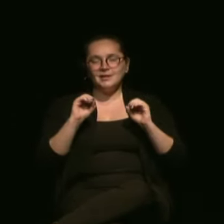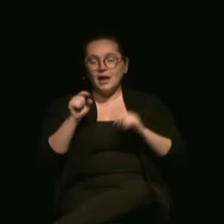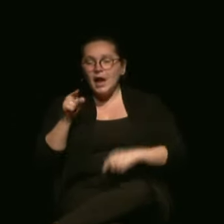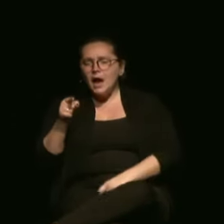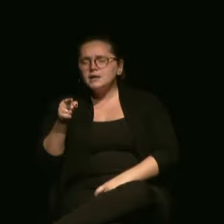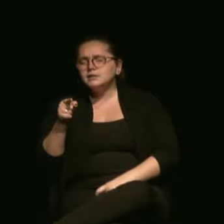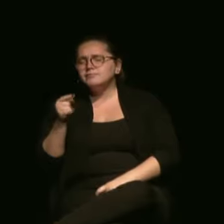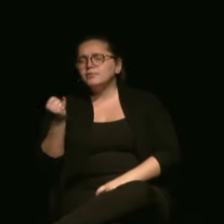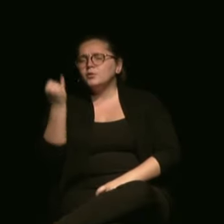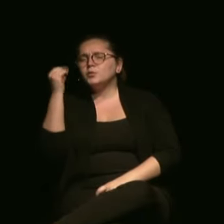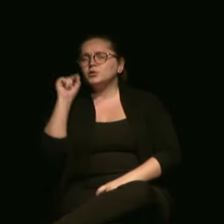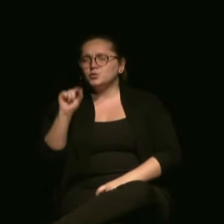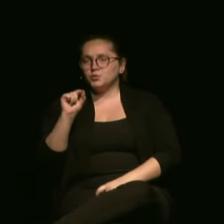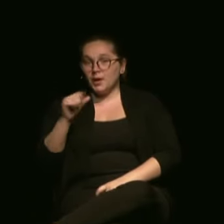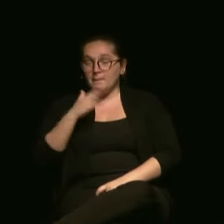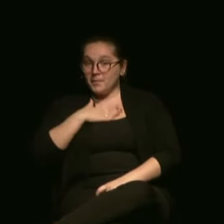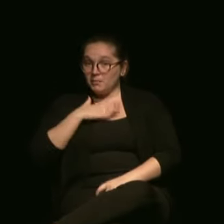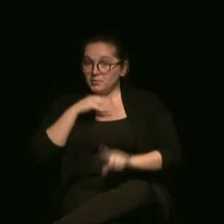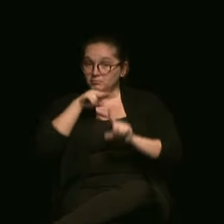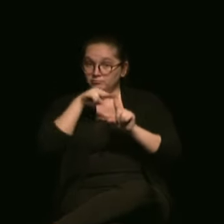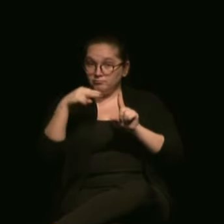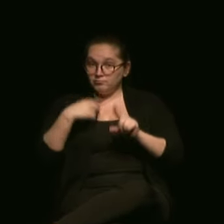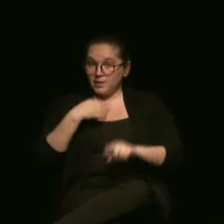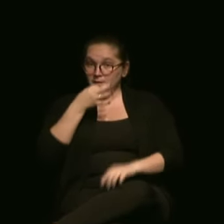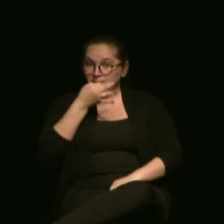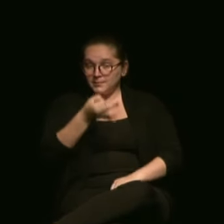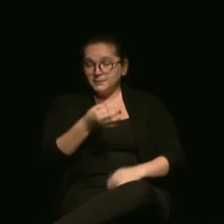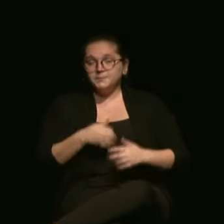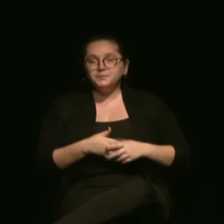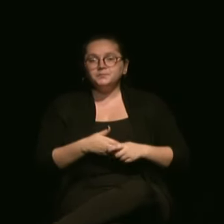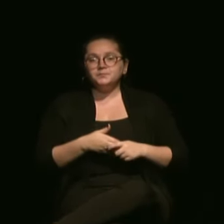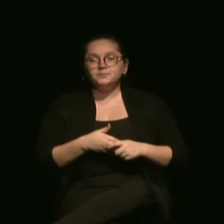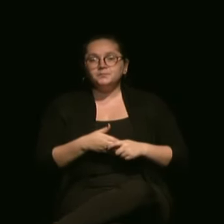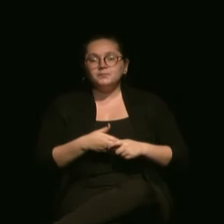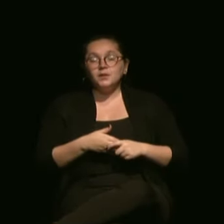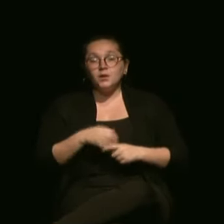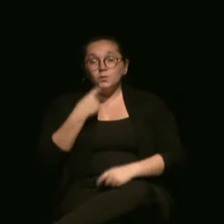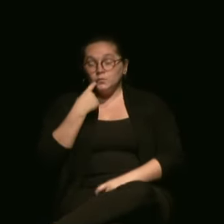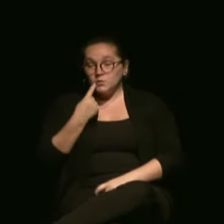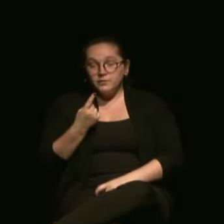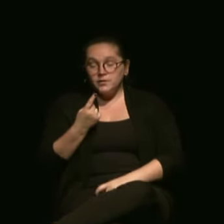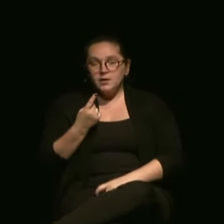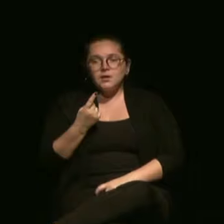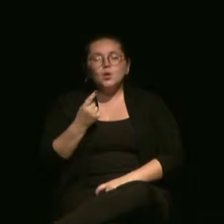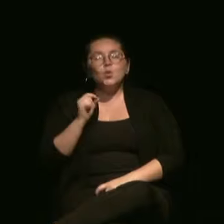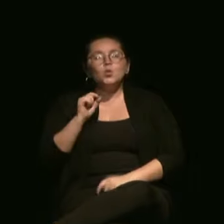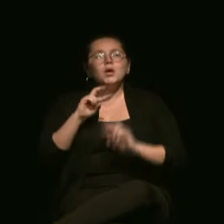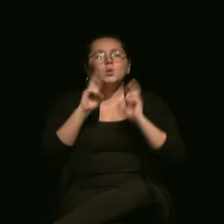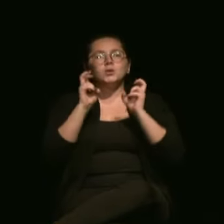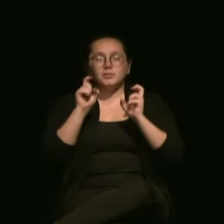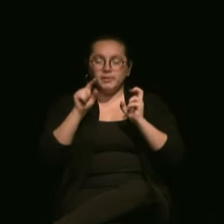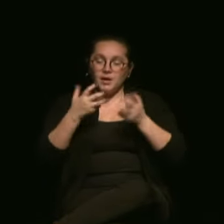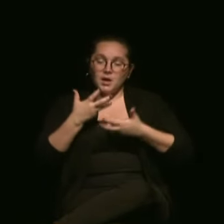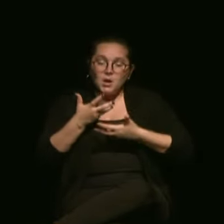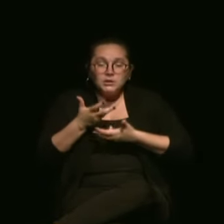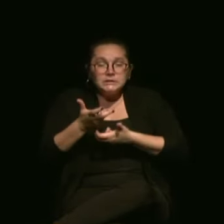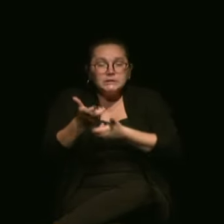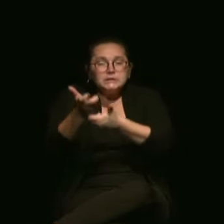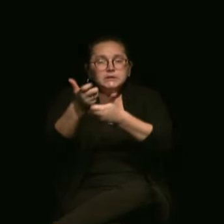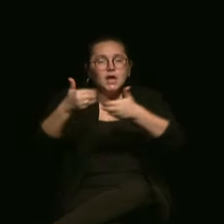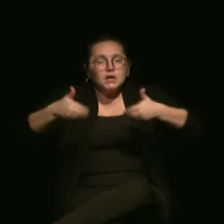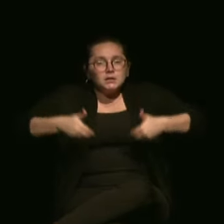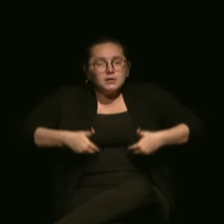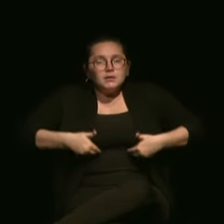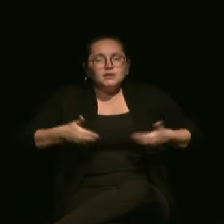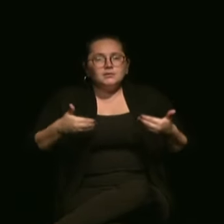aqui, pelo menos do meu ponto de vista? O absurdo da seca e da fome. Porque ele dá um exemplo,